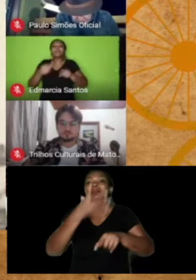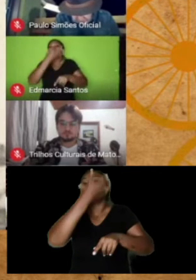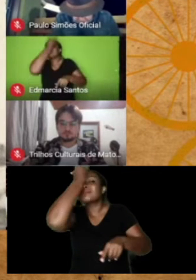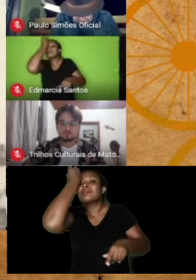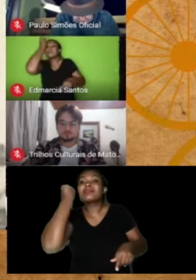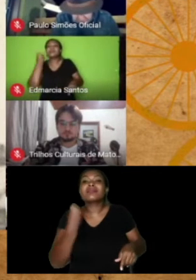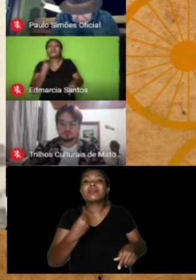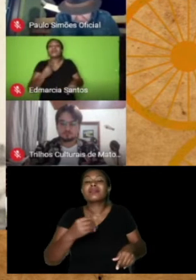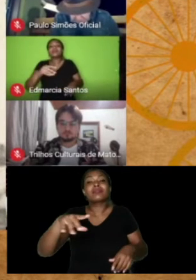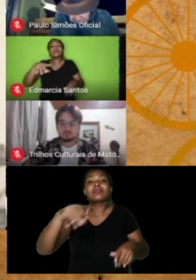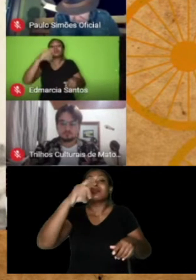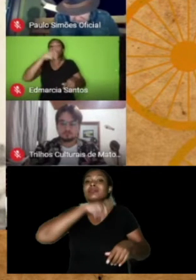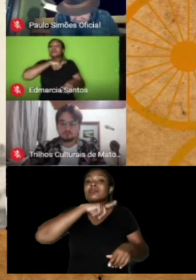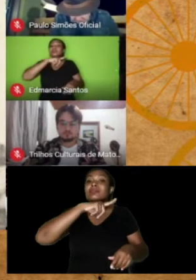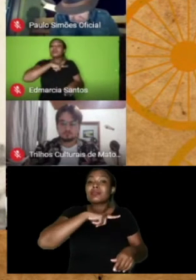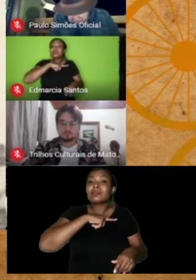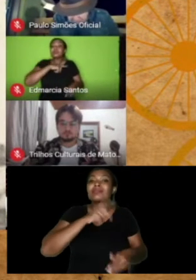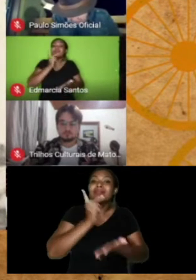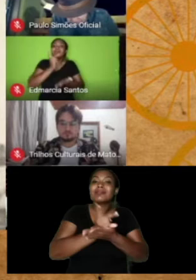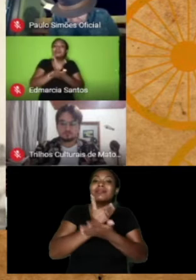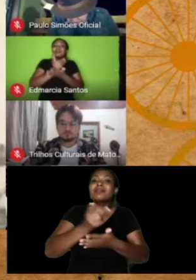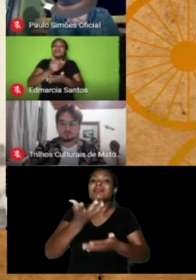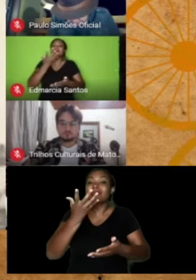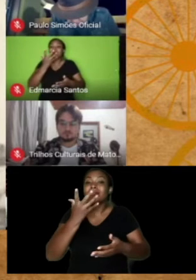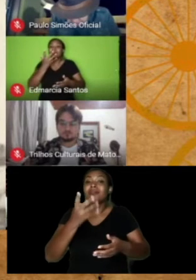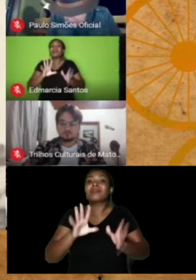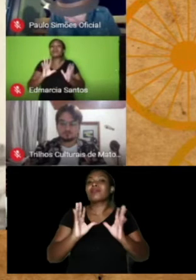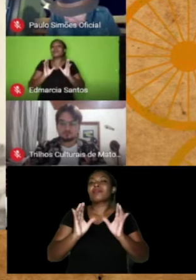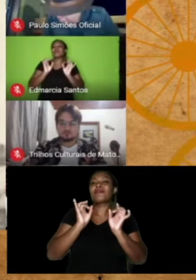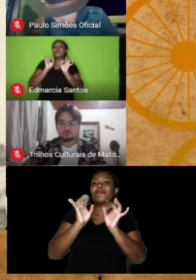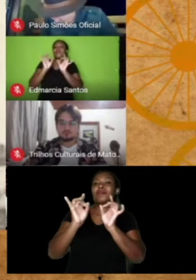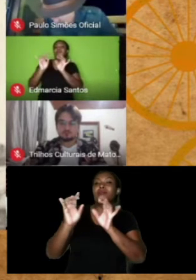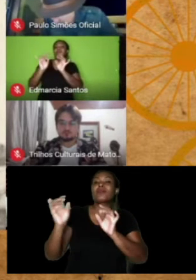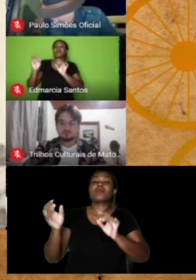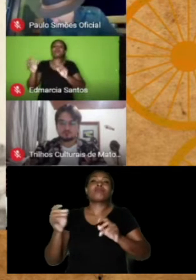que nós temos e sempre queremos fabricar algo novo.